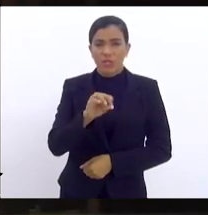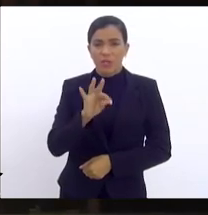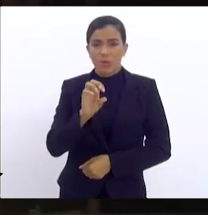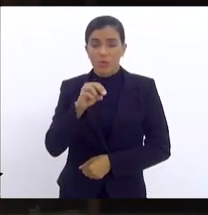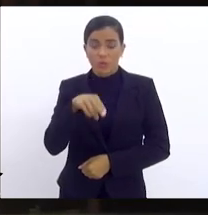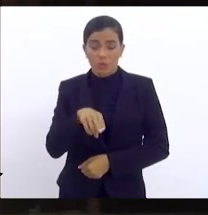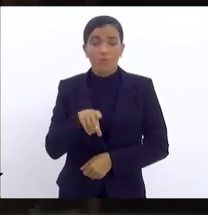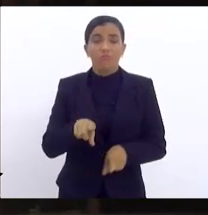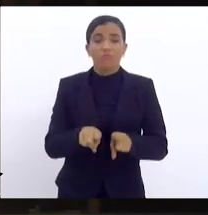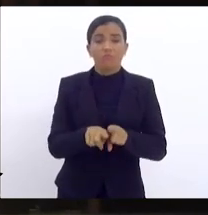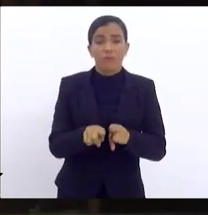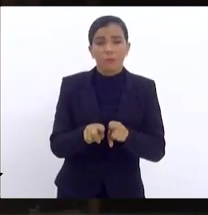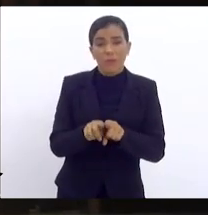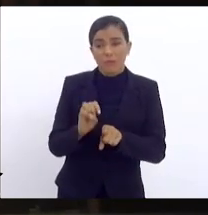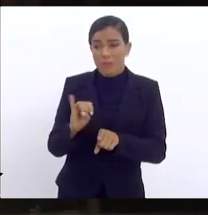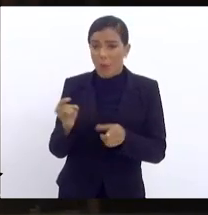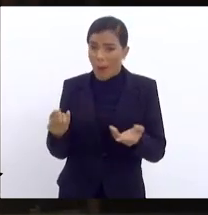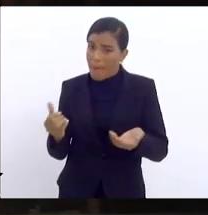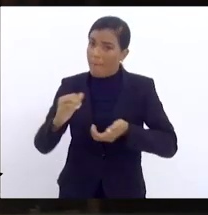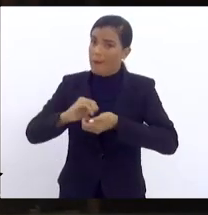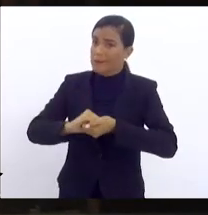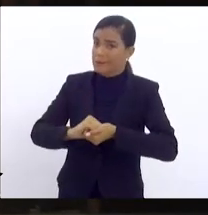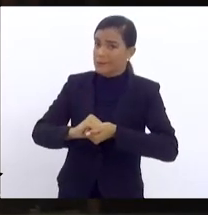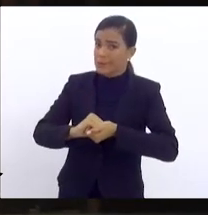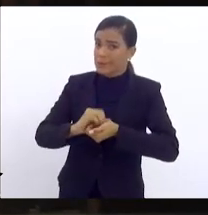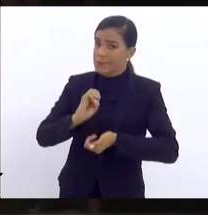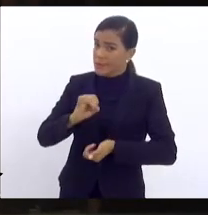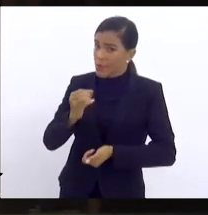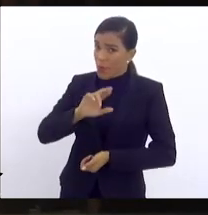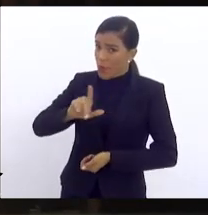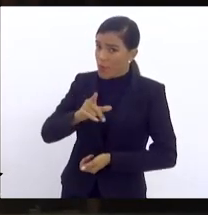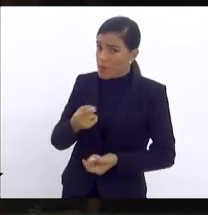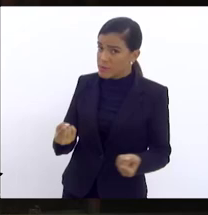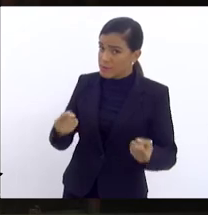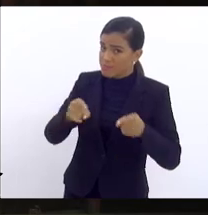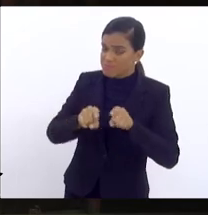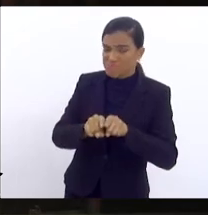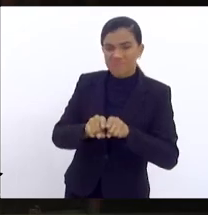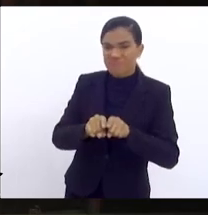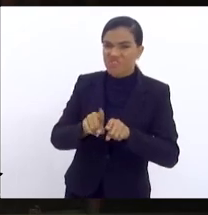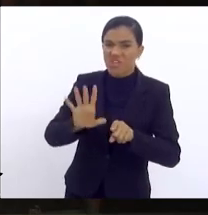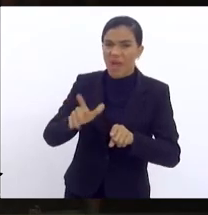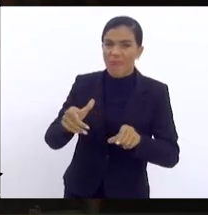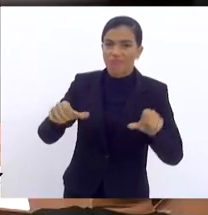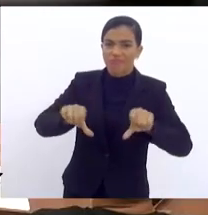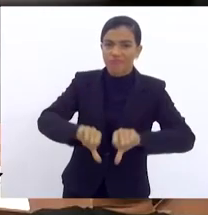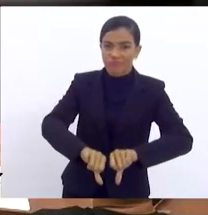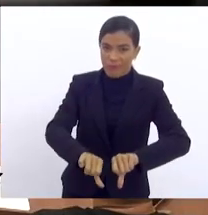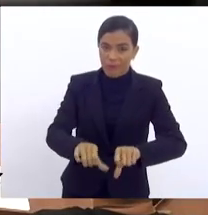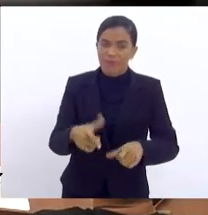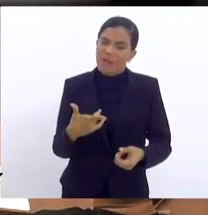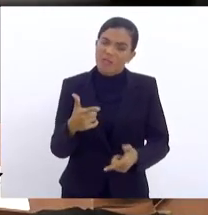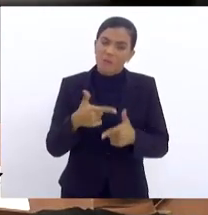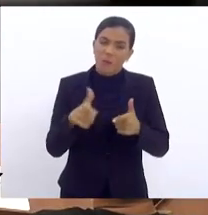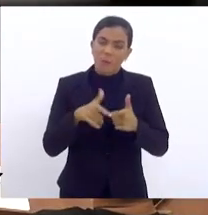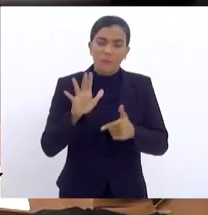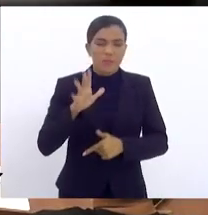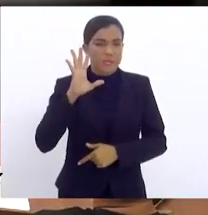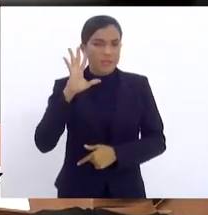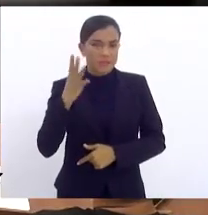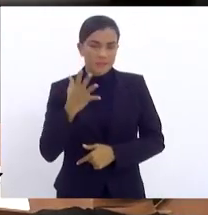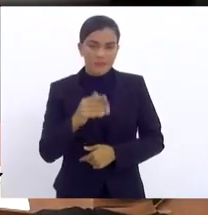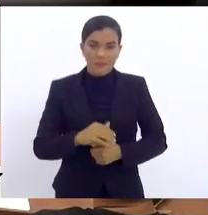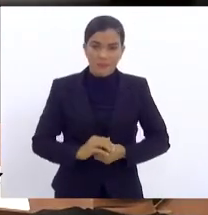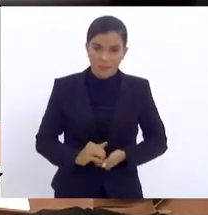e se fosse diferente a gente não teria os resultados que a gente vem obtendo problema já tá já tá sendo solucionado Com certeza